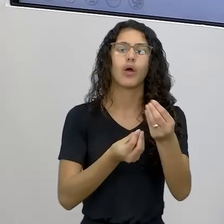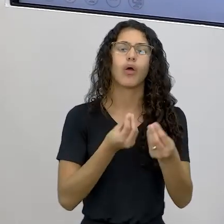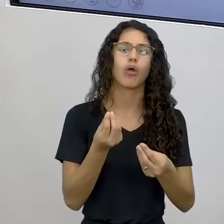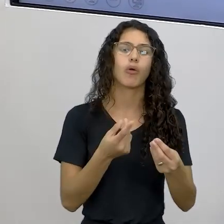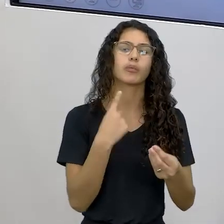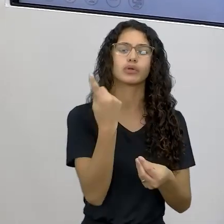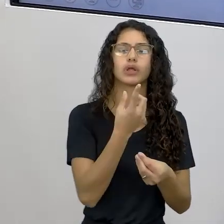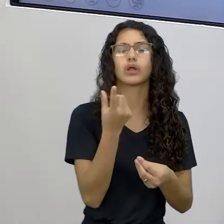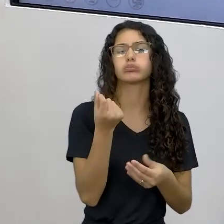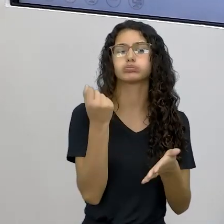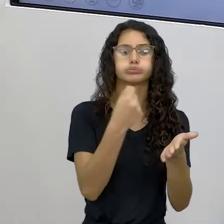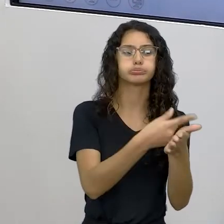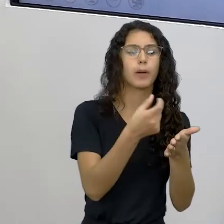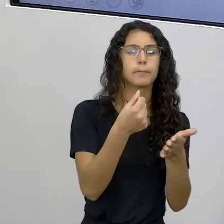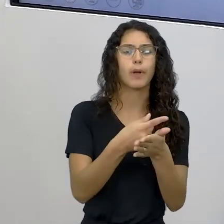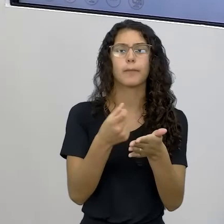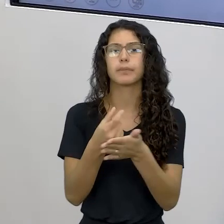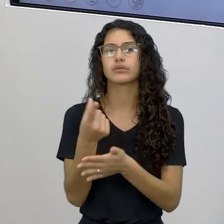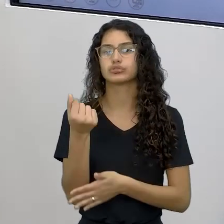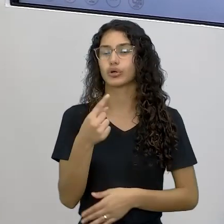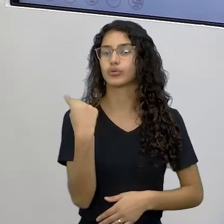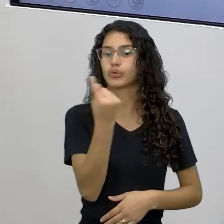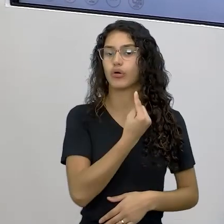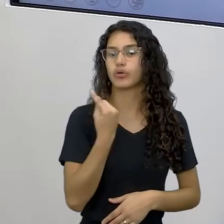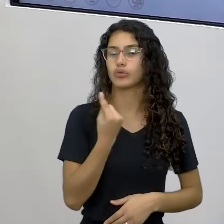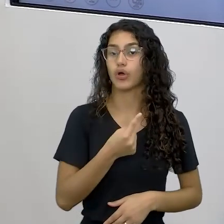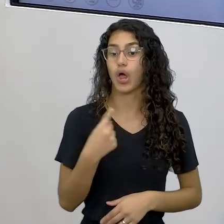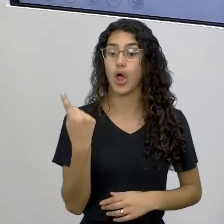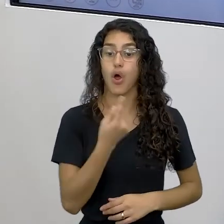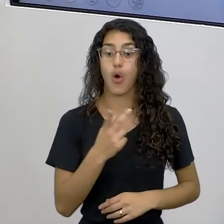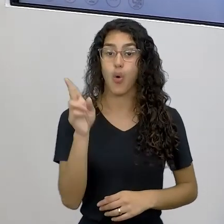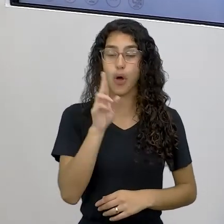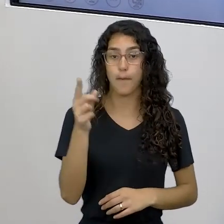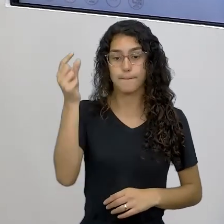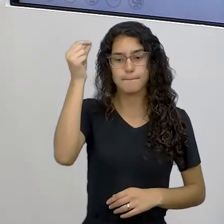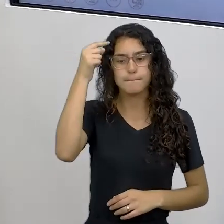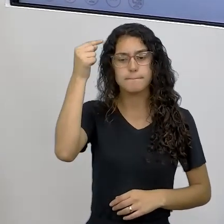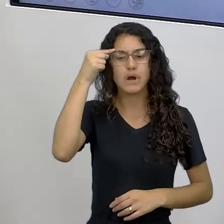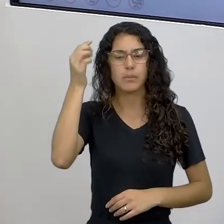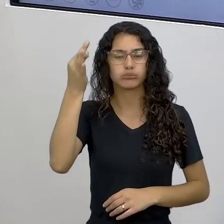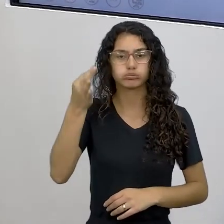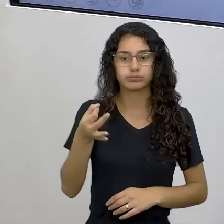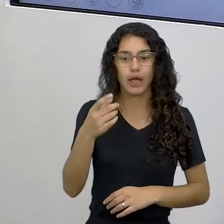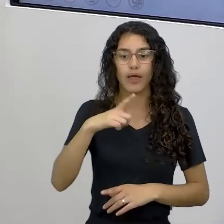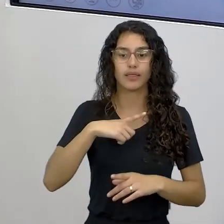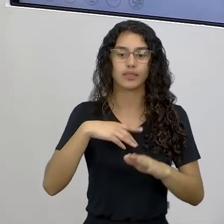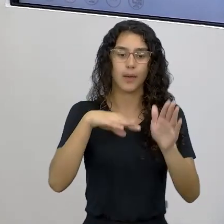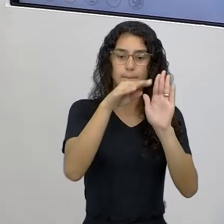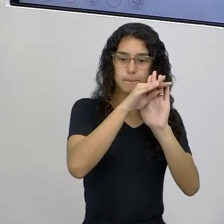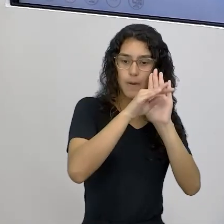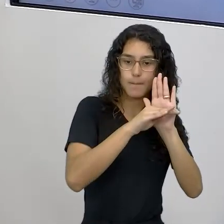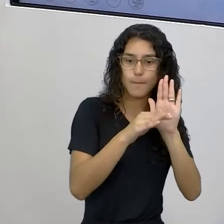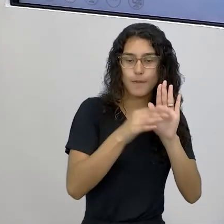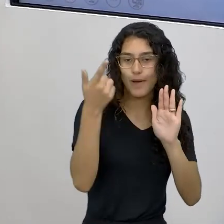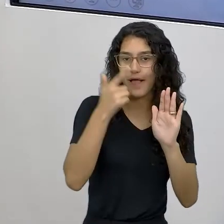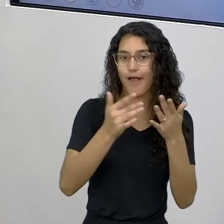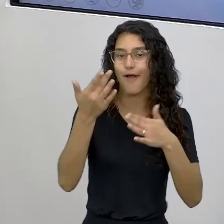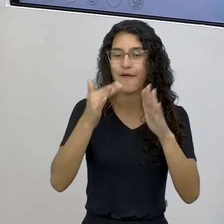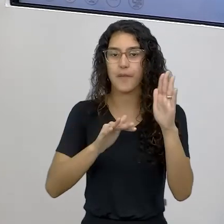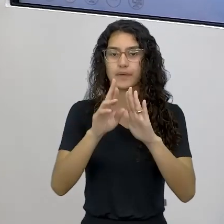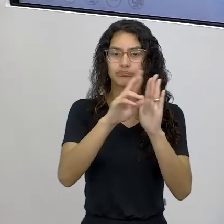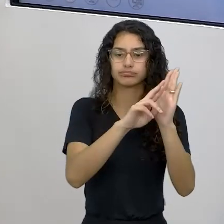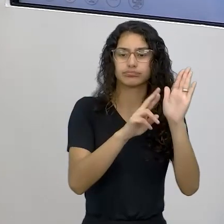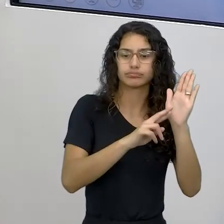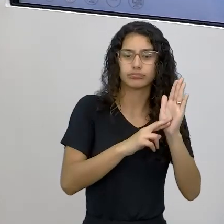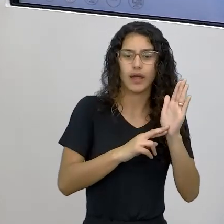estamos gastando o nosso dinheiro? Será que a gente está usando consciente o dinheiro? Será que a gente tem disciplina? Será que algumas dessas